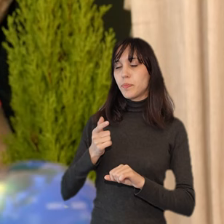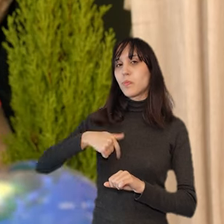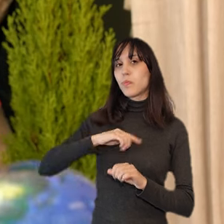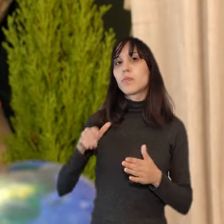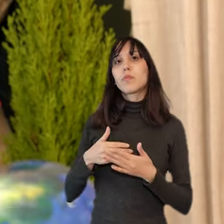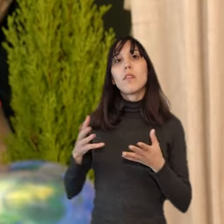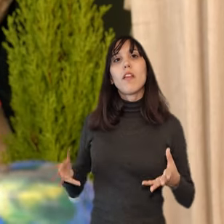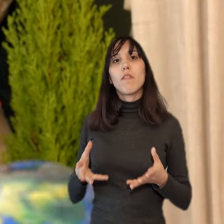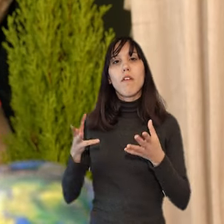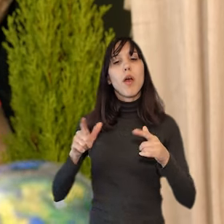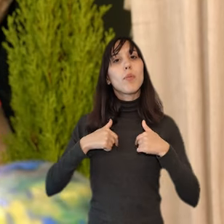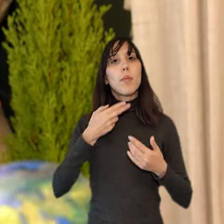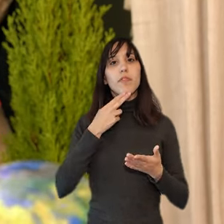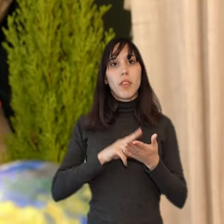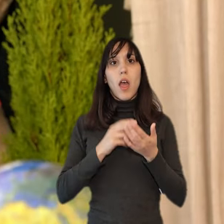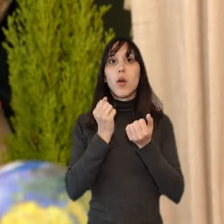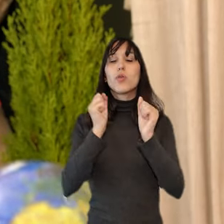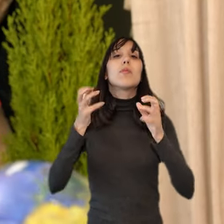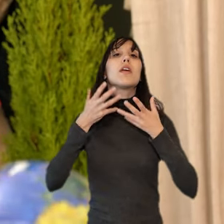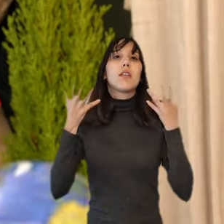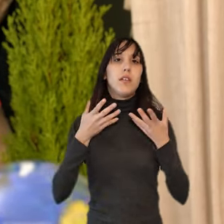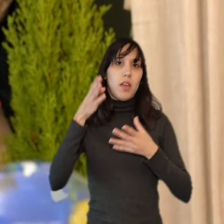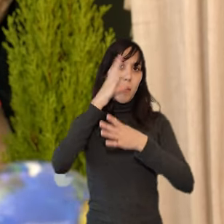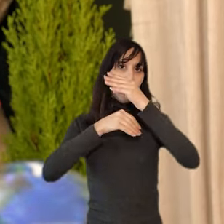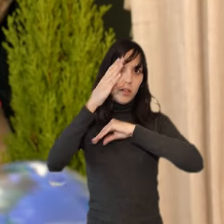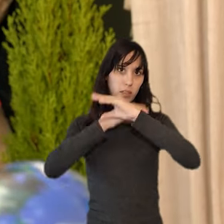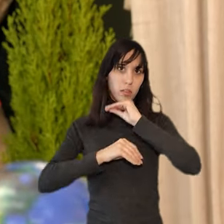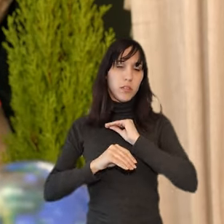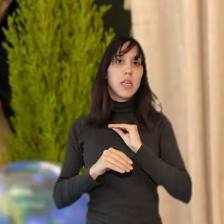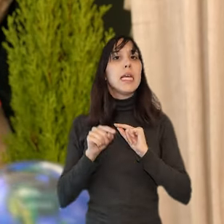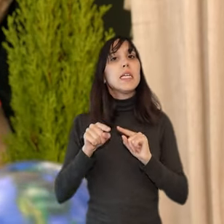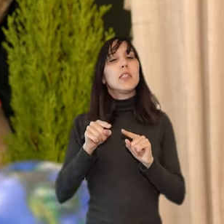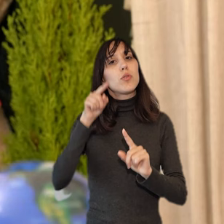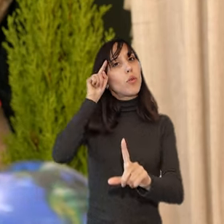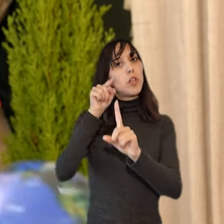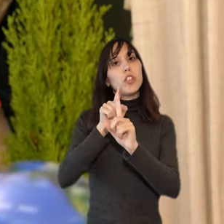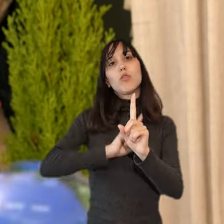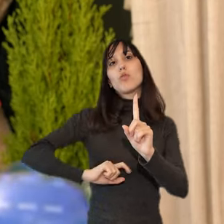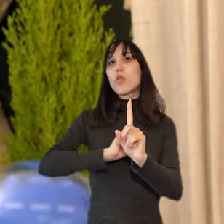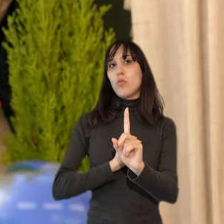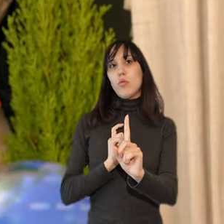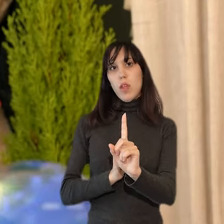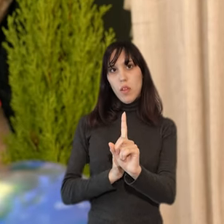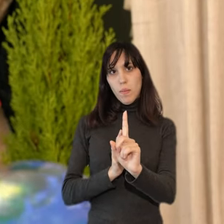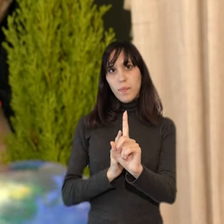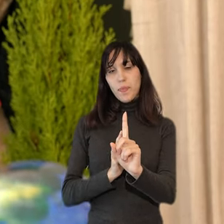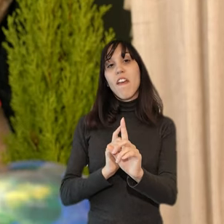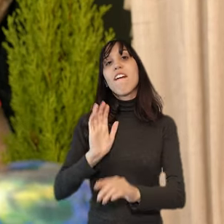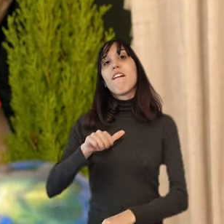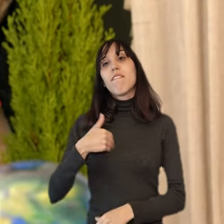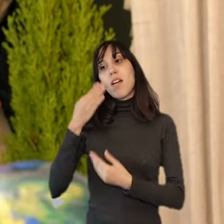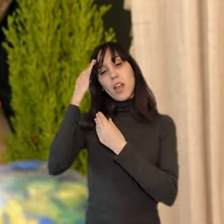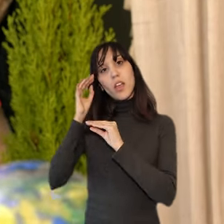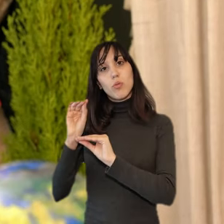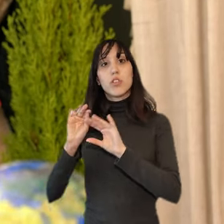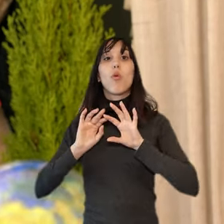promovemos autenticidade autonomia e alegria no processo de aprendizagem isto faz parte da nossa missão portanto é mesmo transformar a educação